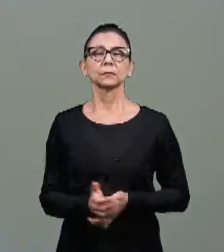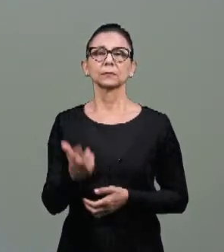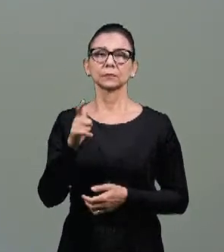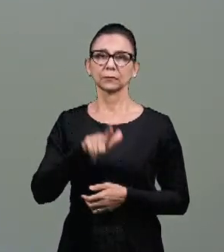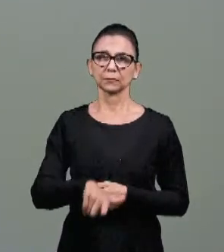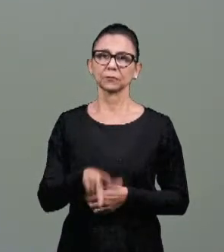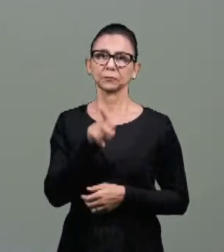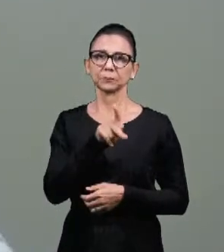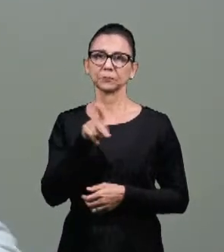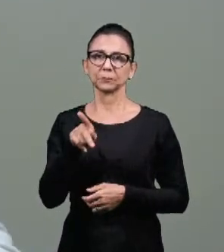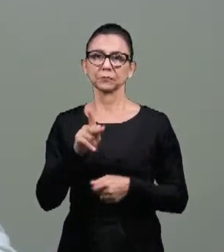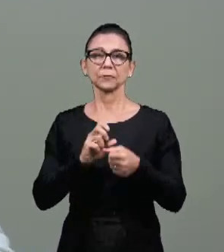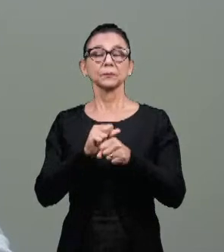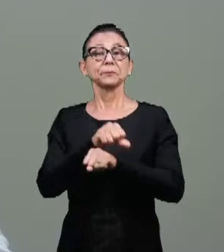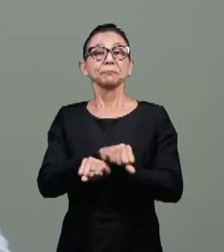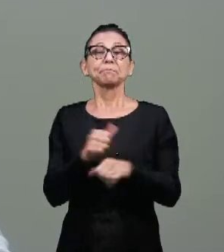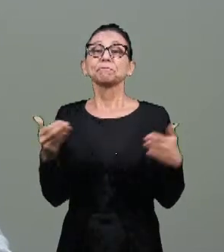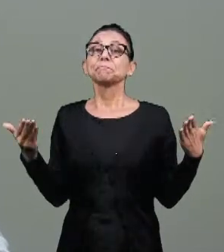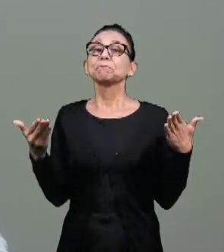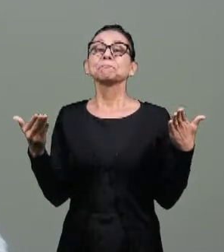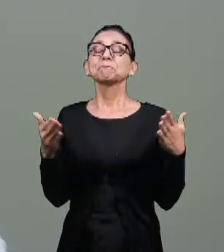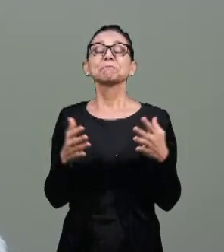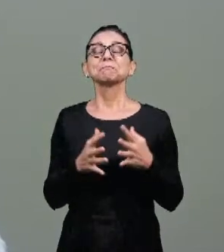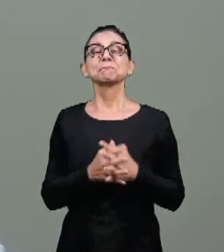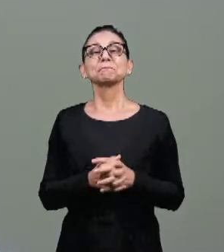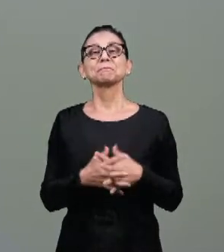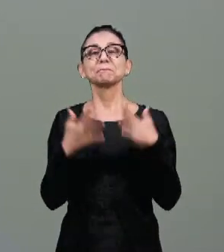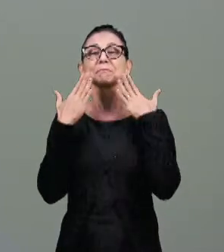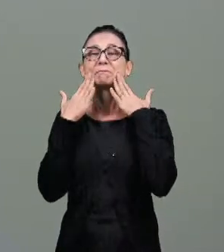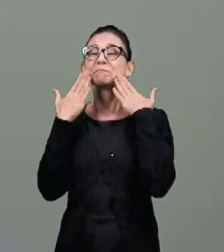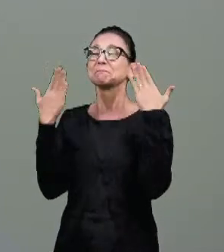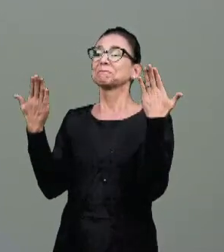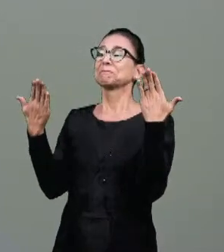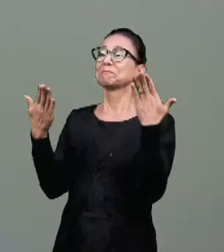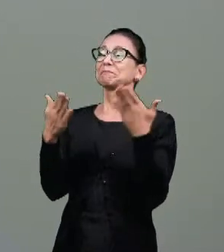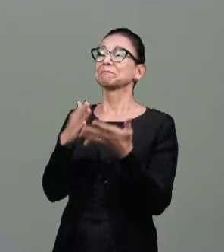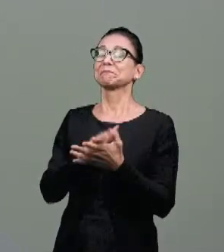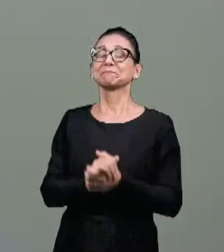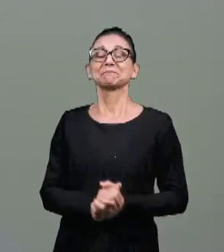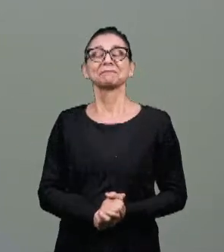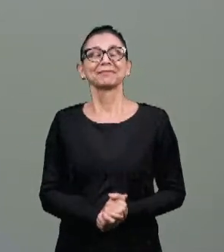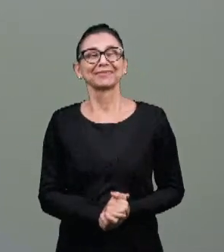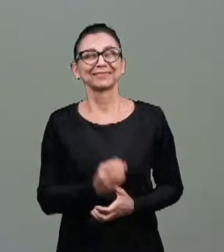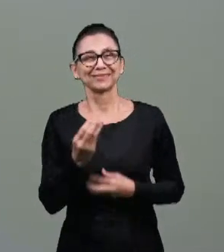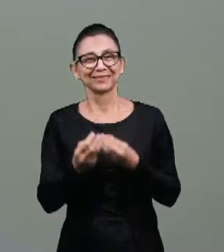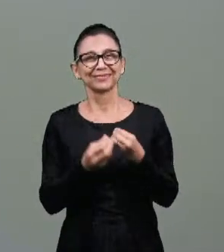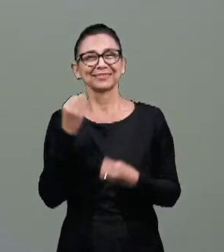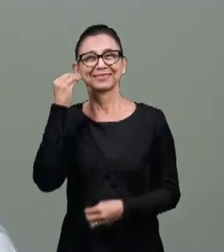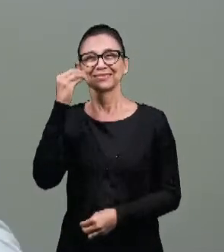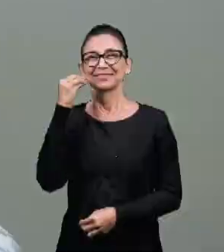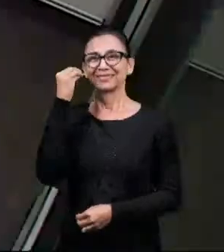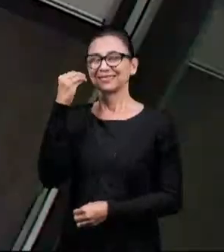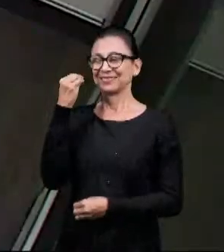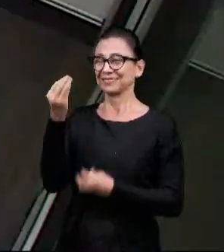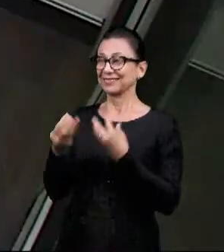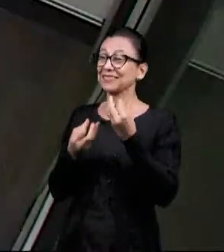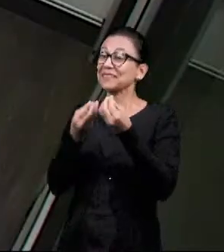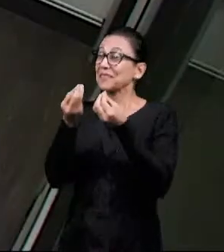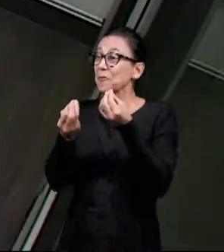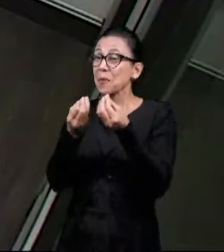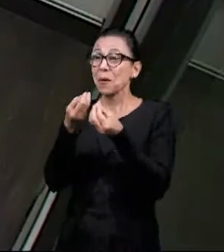citei, e agora apresentador. Como é que está sendo essa experiência como